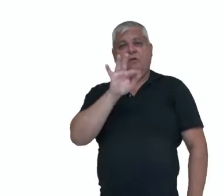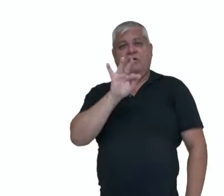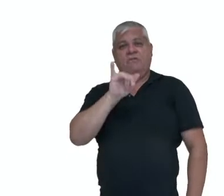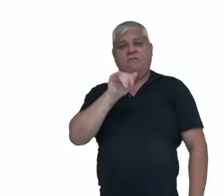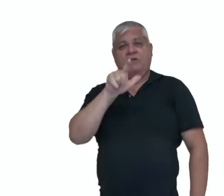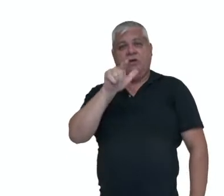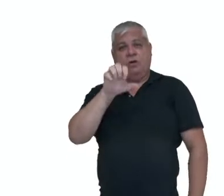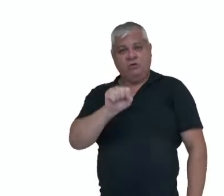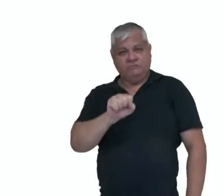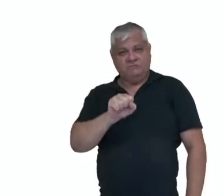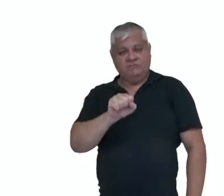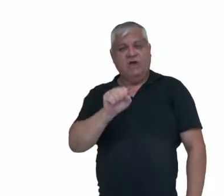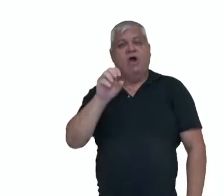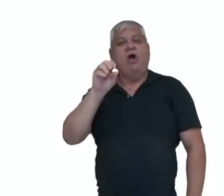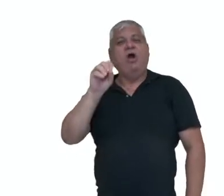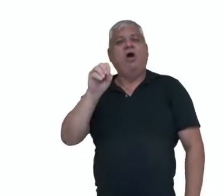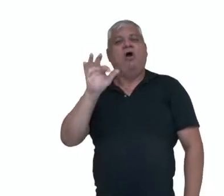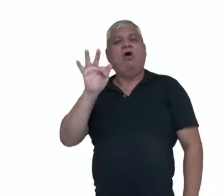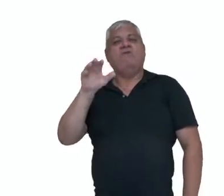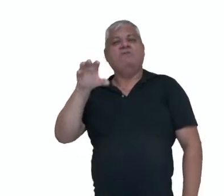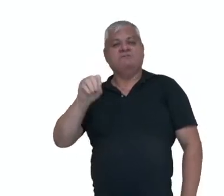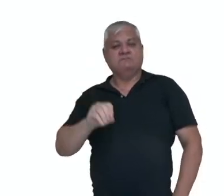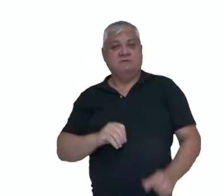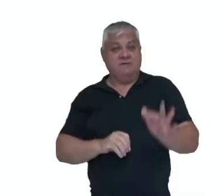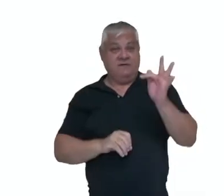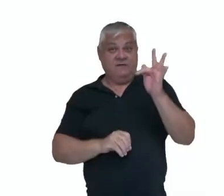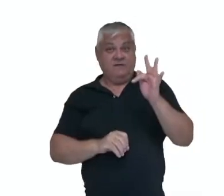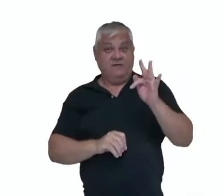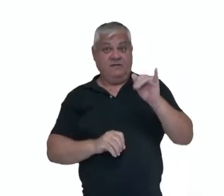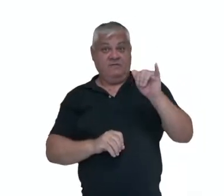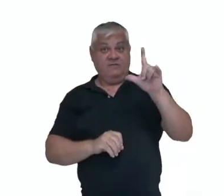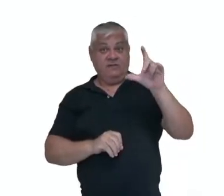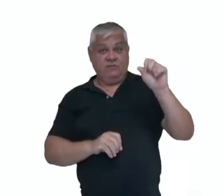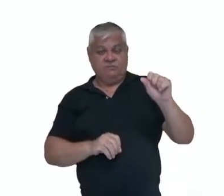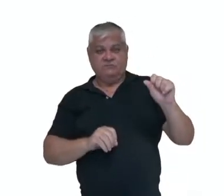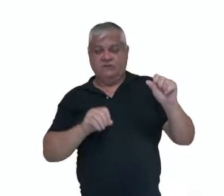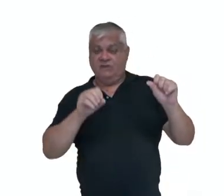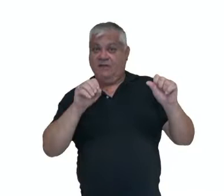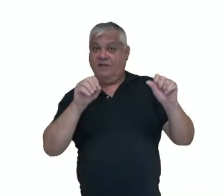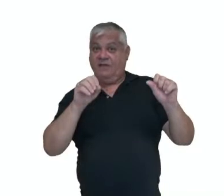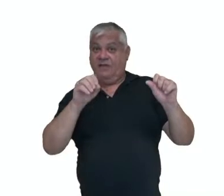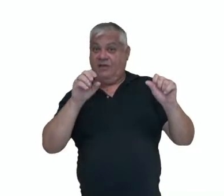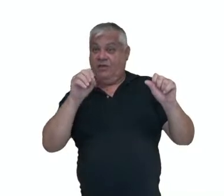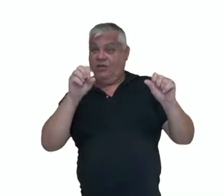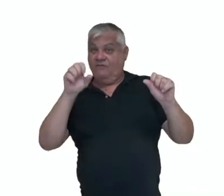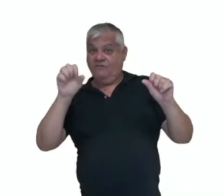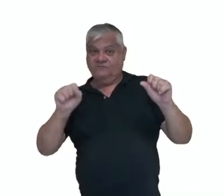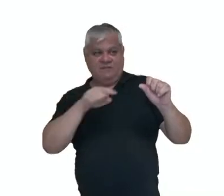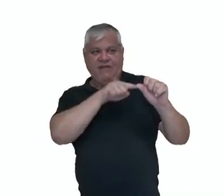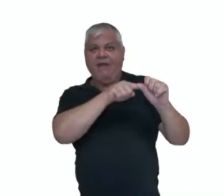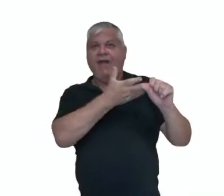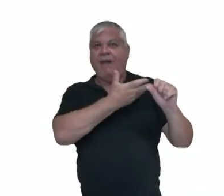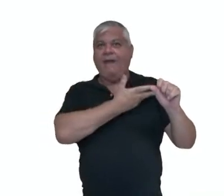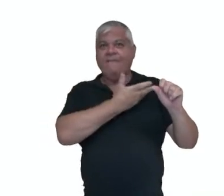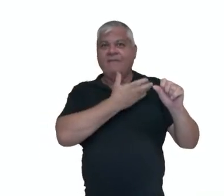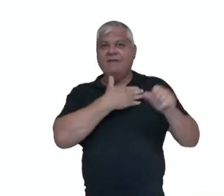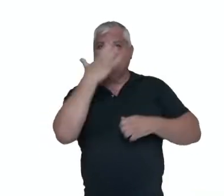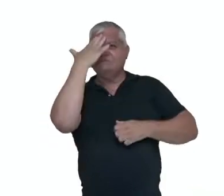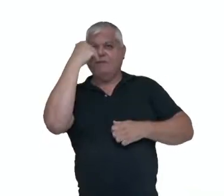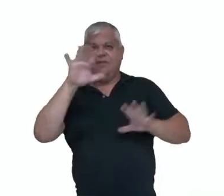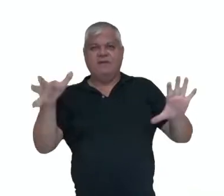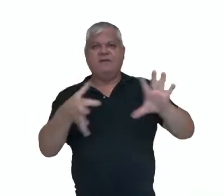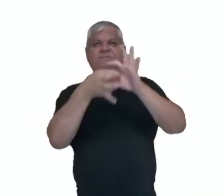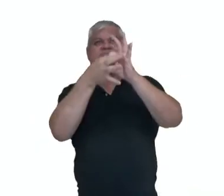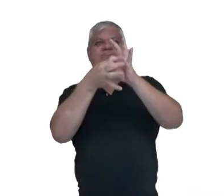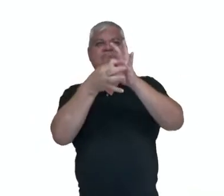filósofos. O que significa isso, né? Filos, amigo, e sofos, do saber. E a gente tem uma imagem dele aí, uma representação